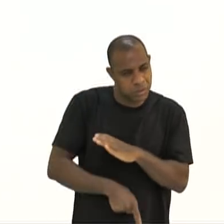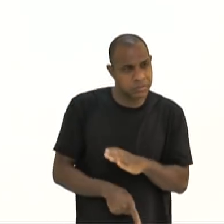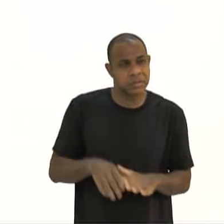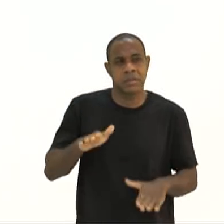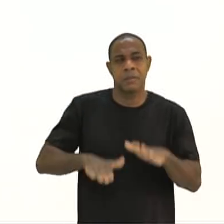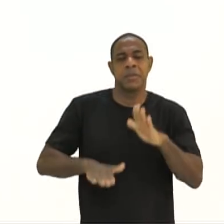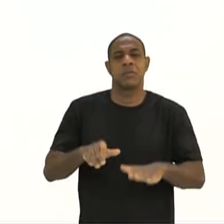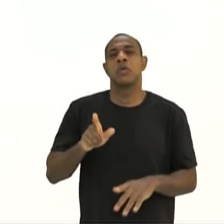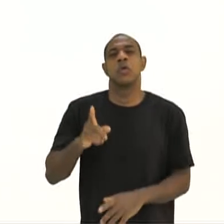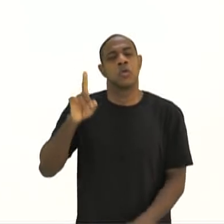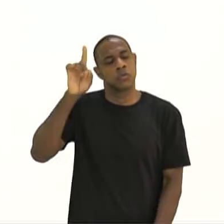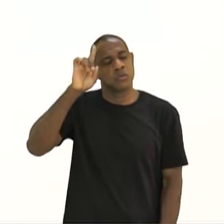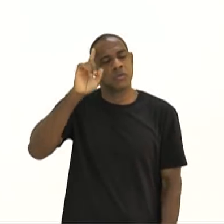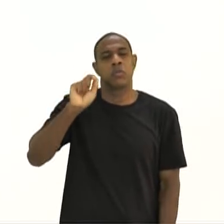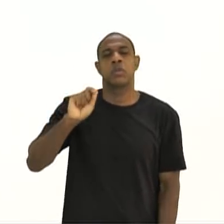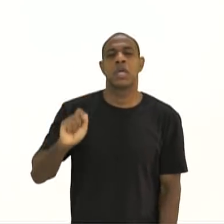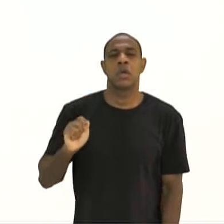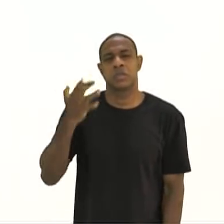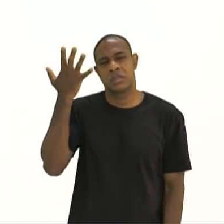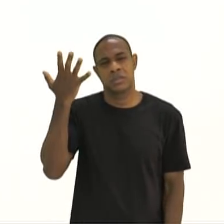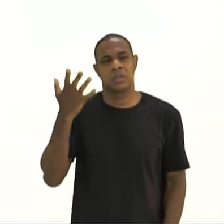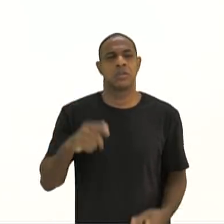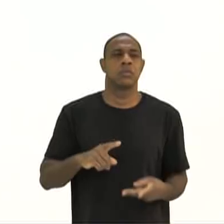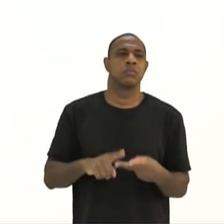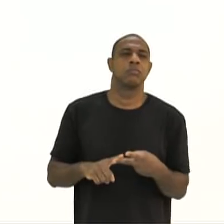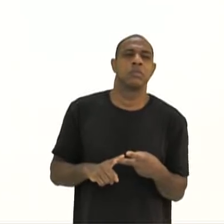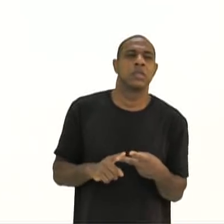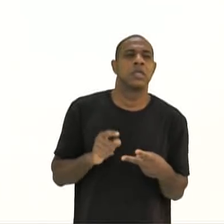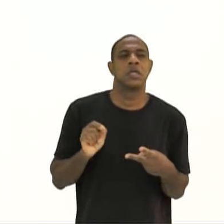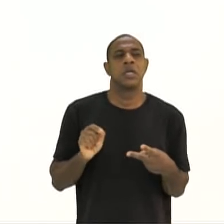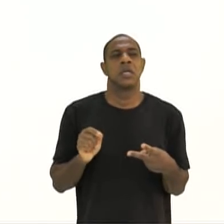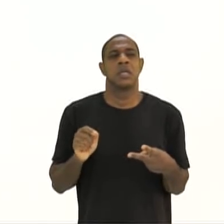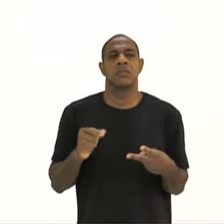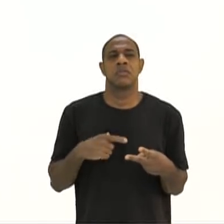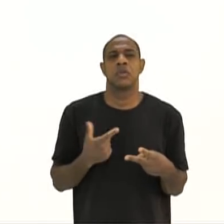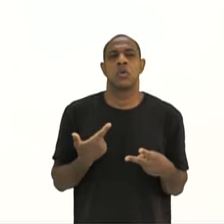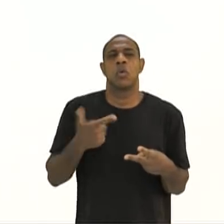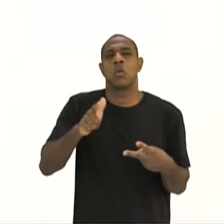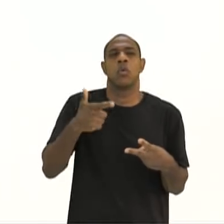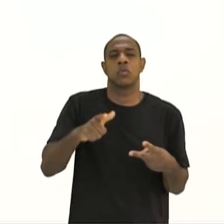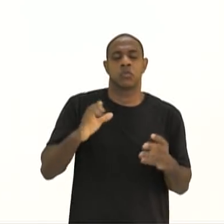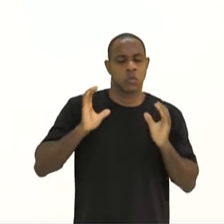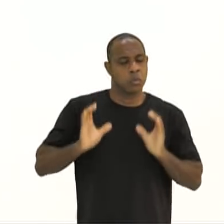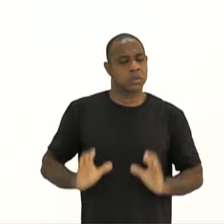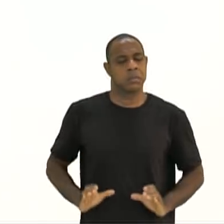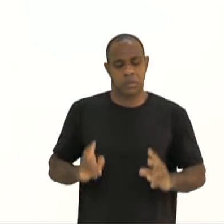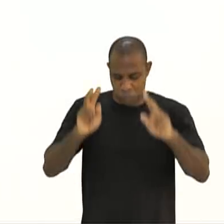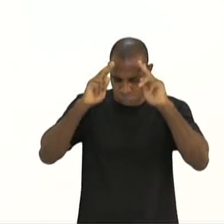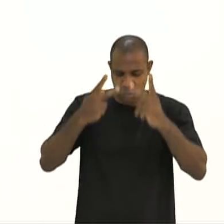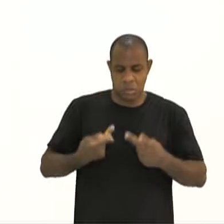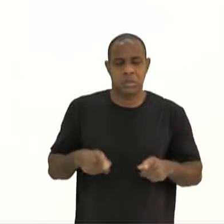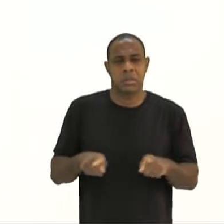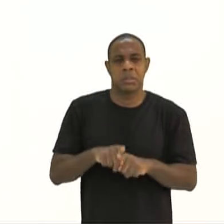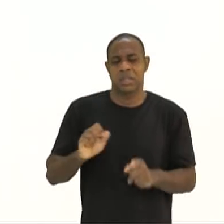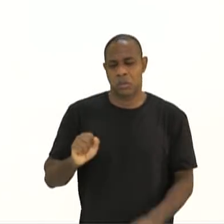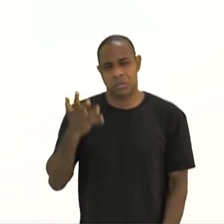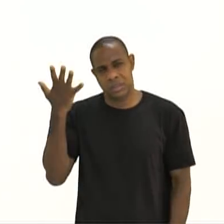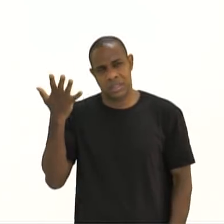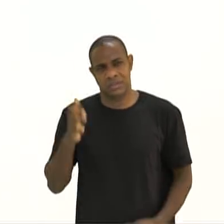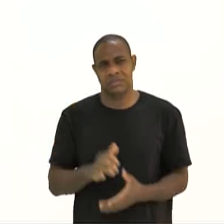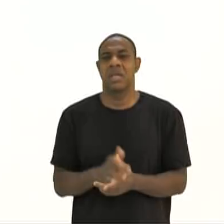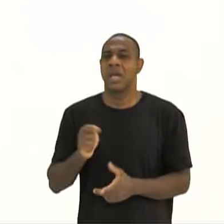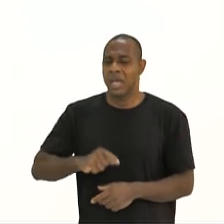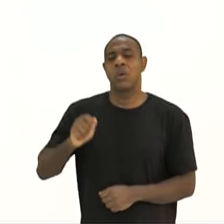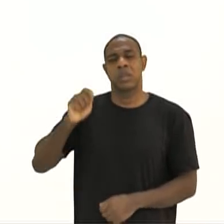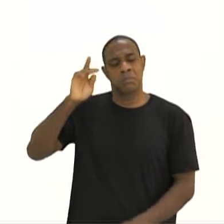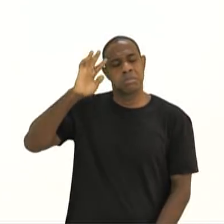situação do cotidiano, pode ser a respeito de outros comportamentos humanos, enfim, ela promove uma